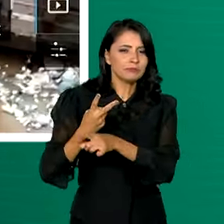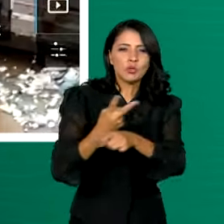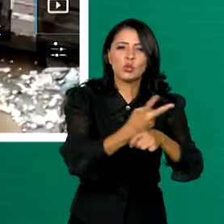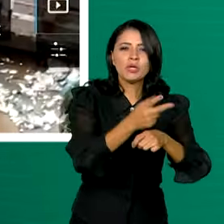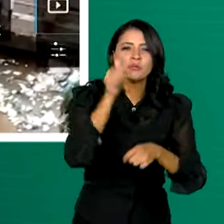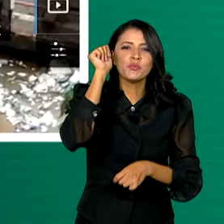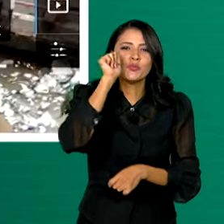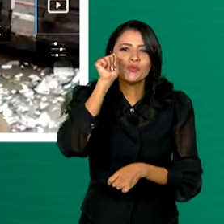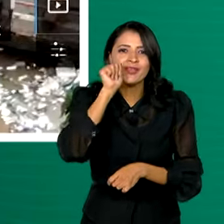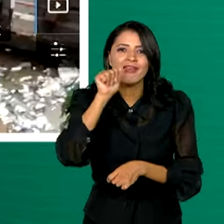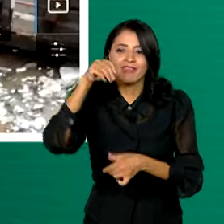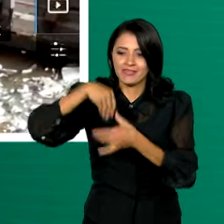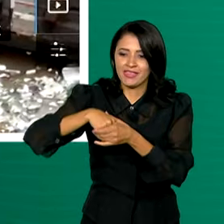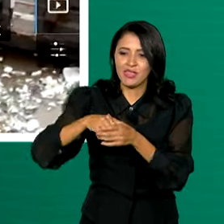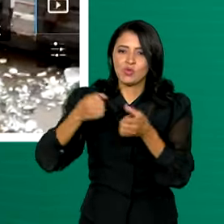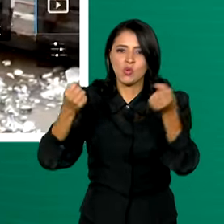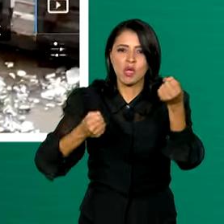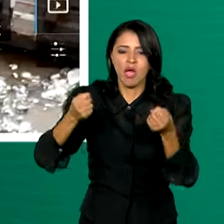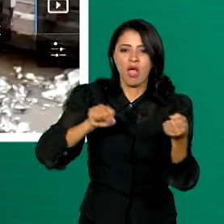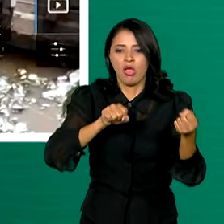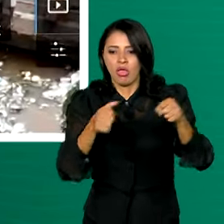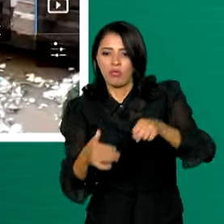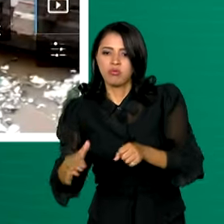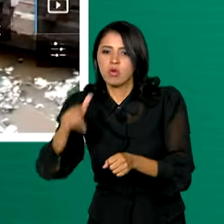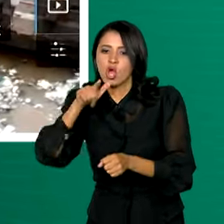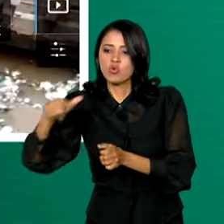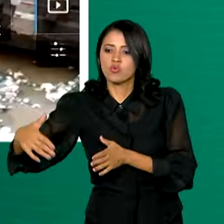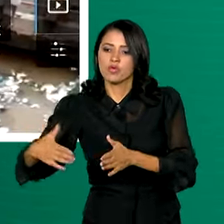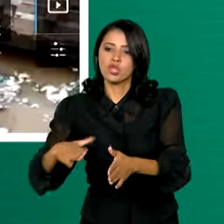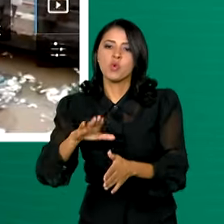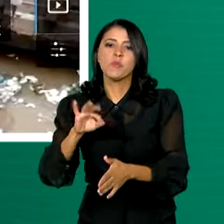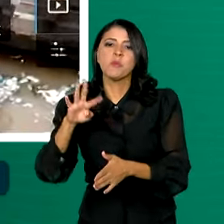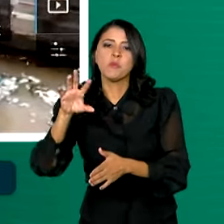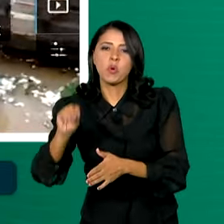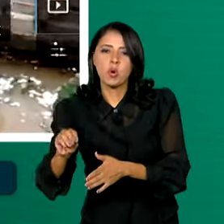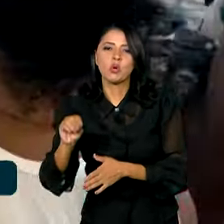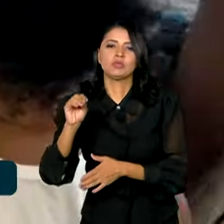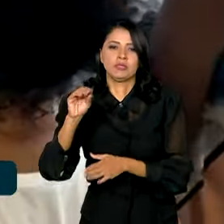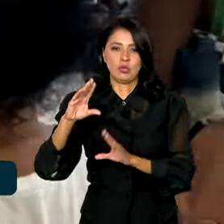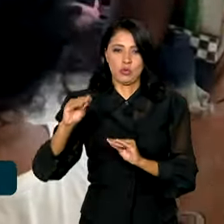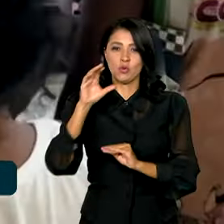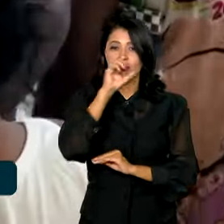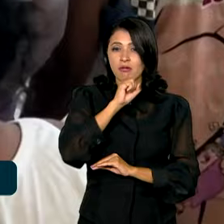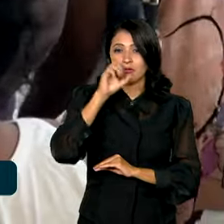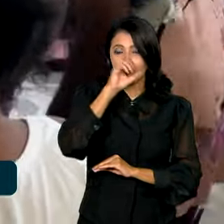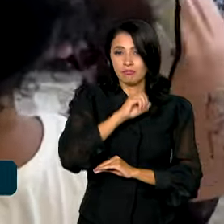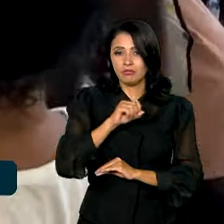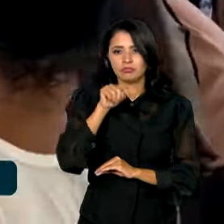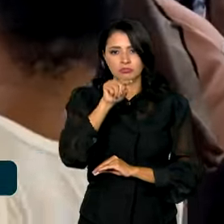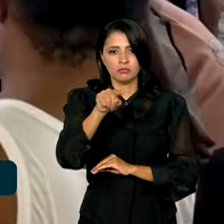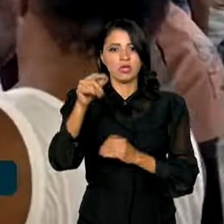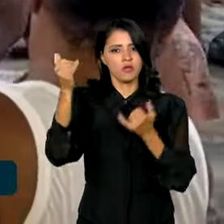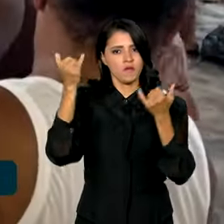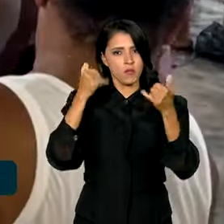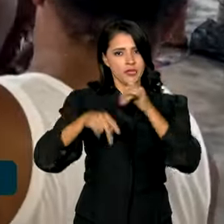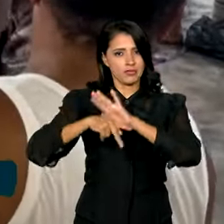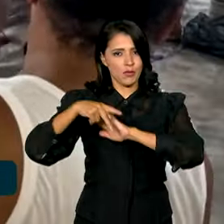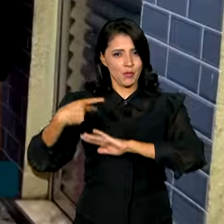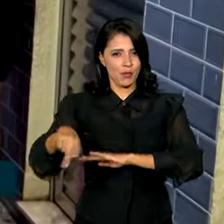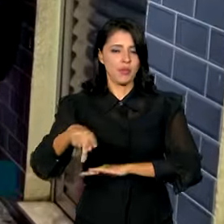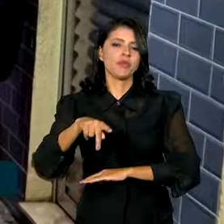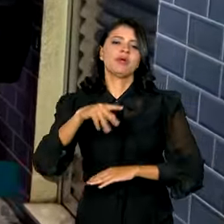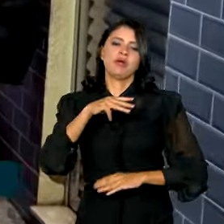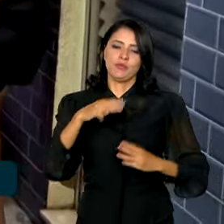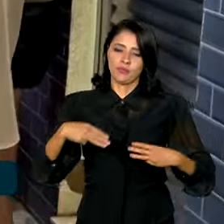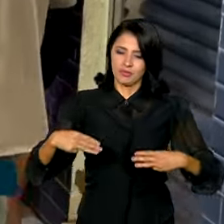após o carro onde ela estava ter caído no Rio Botas na noite de sábado. Segundo o balanço divulgado pelo Ministério da